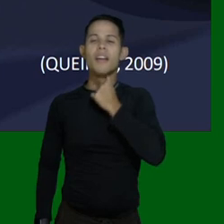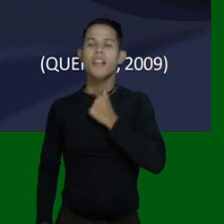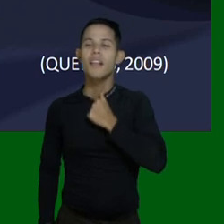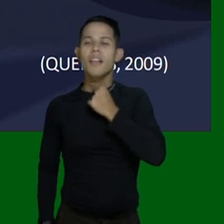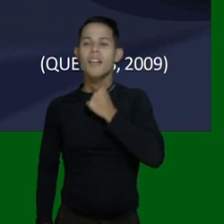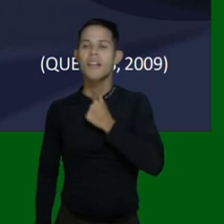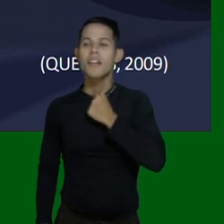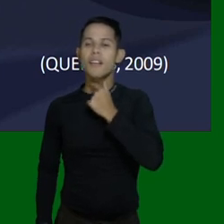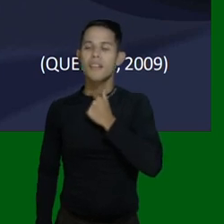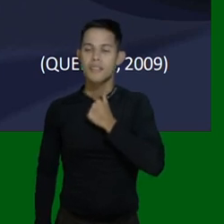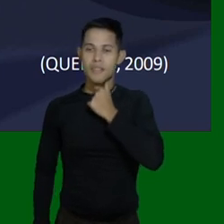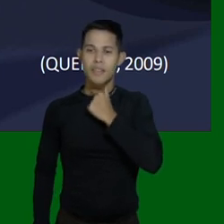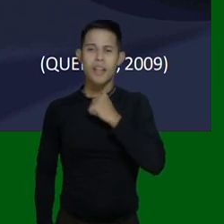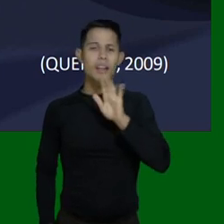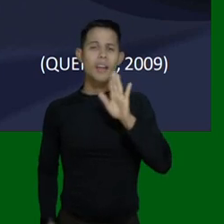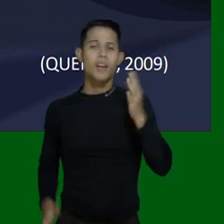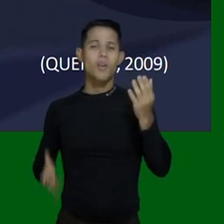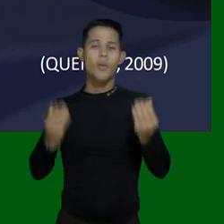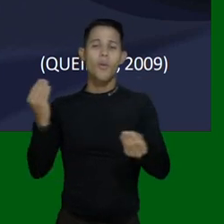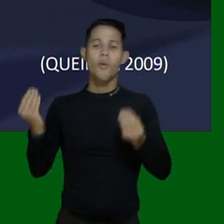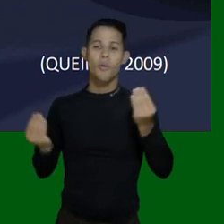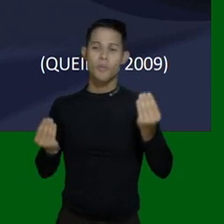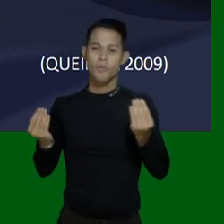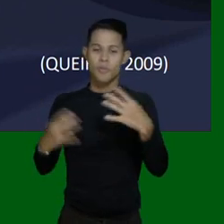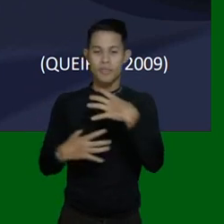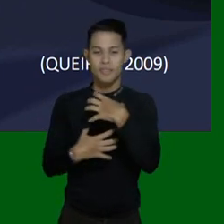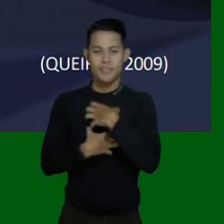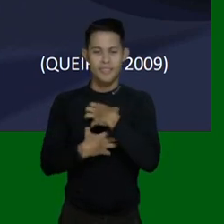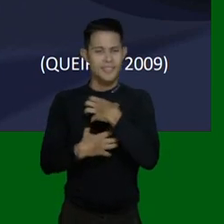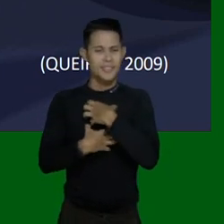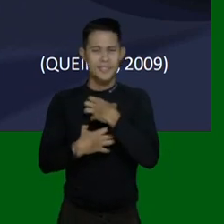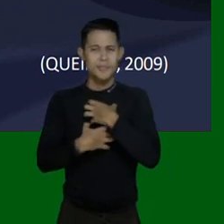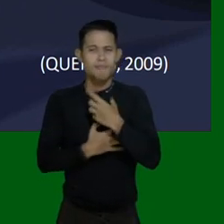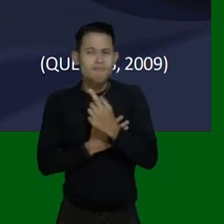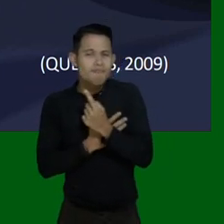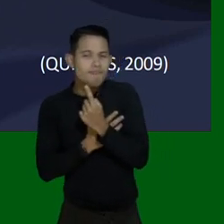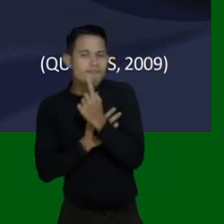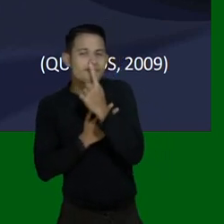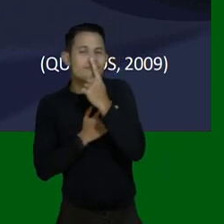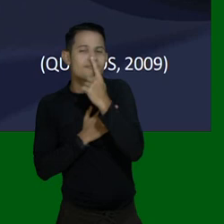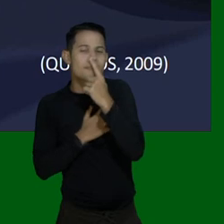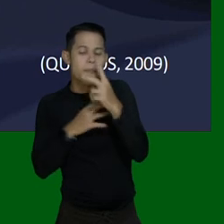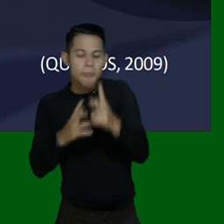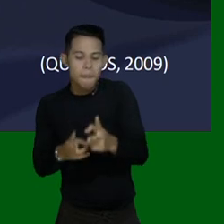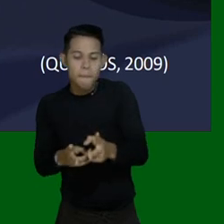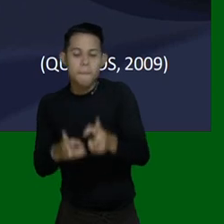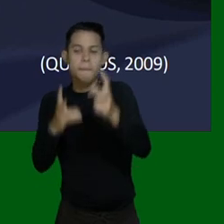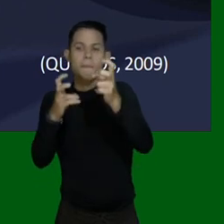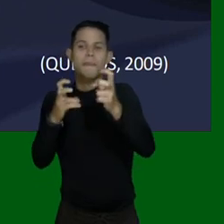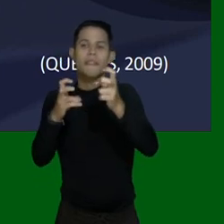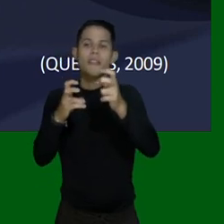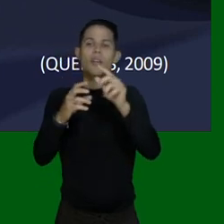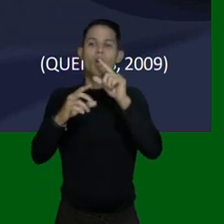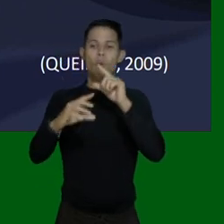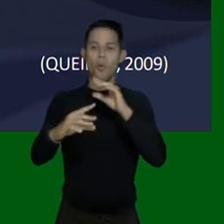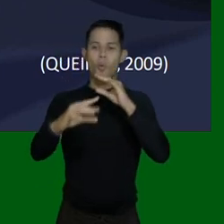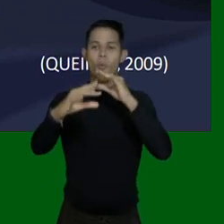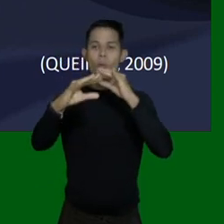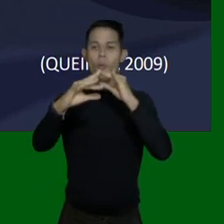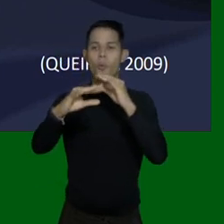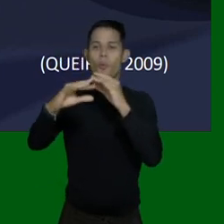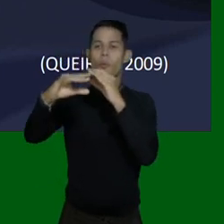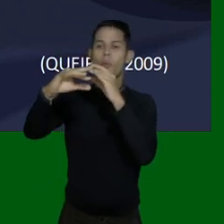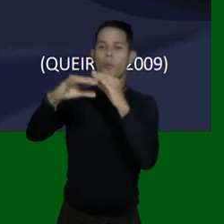bem os sentidos para perceber sopros de flauta